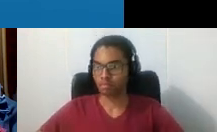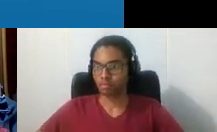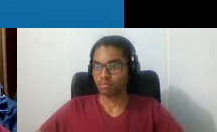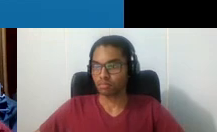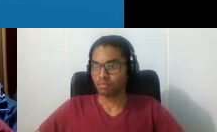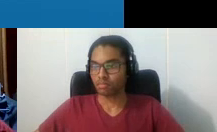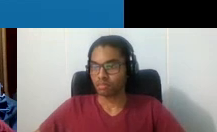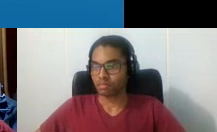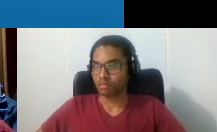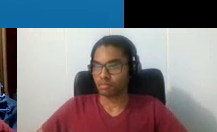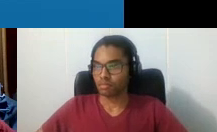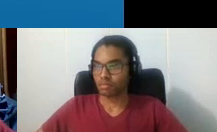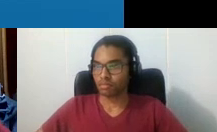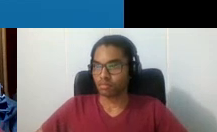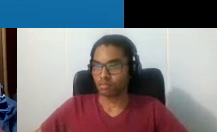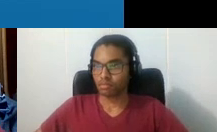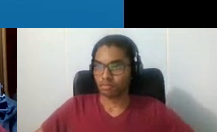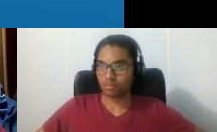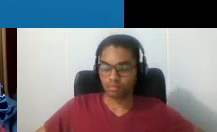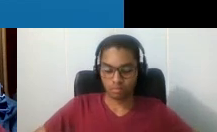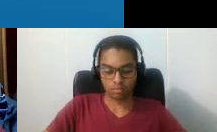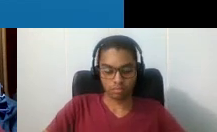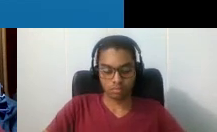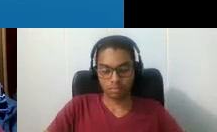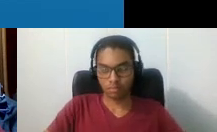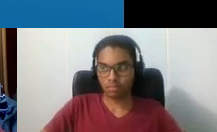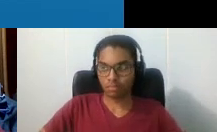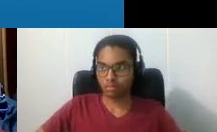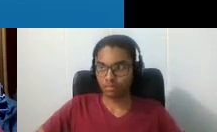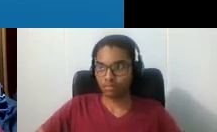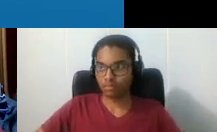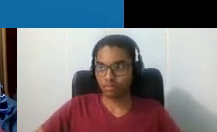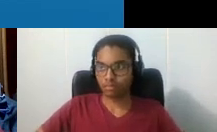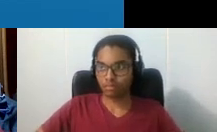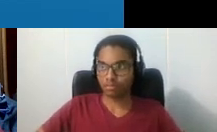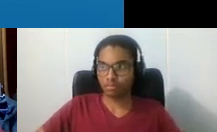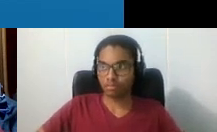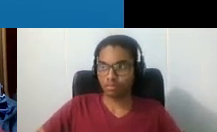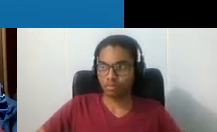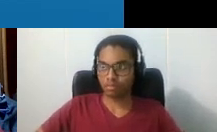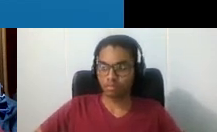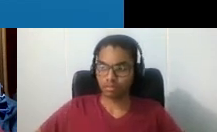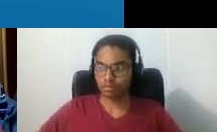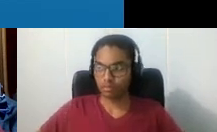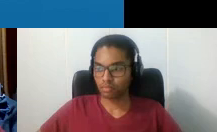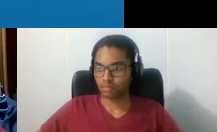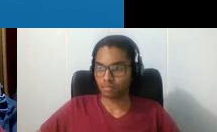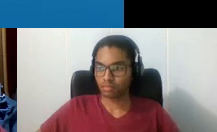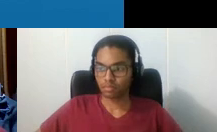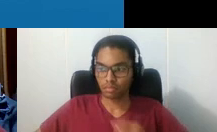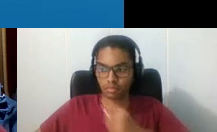Usinabilidade também existem alguns testes, alguns ensaios específicos para você ver se o material é melhor ou pior